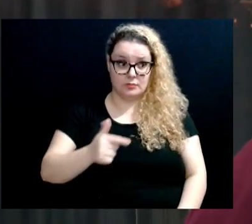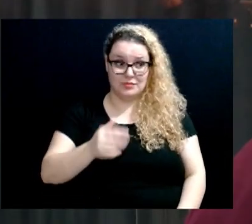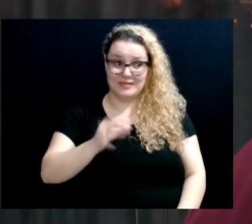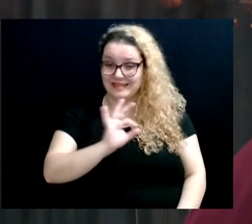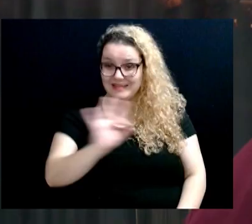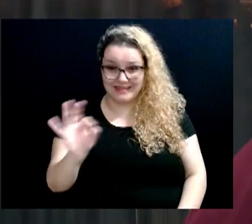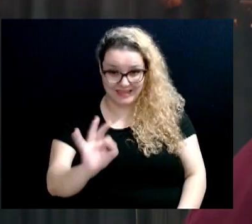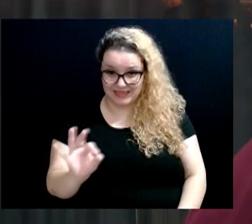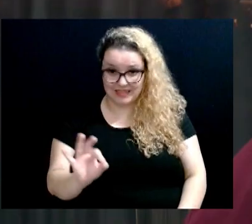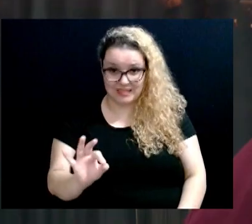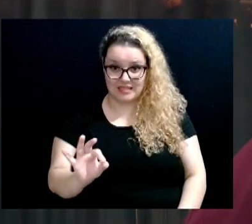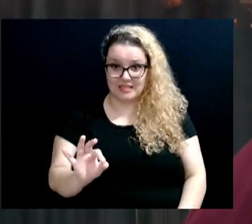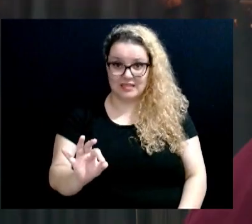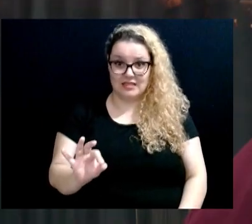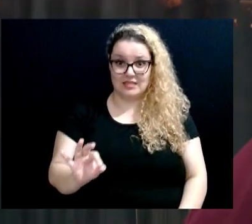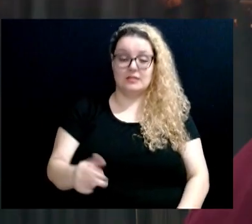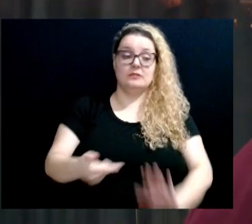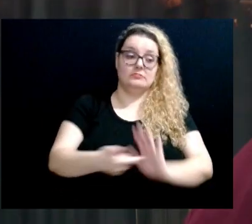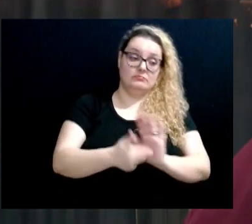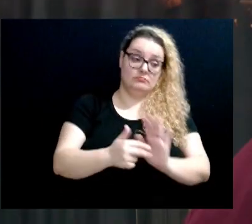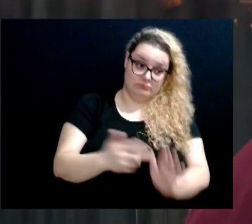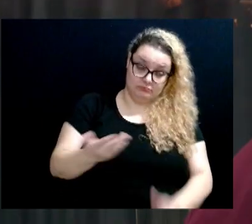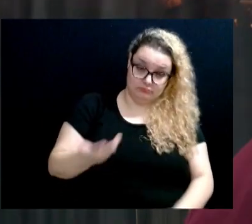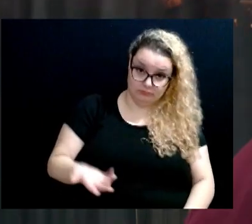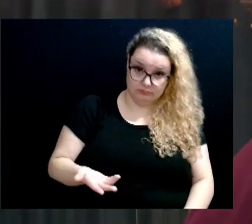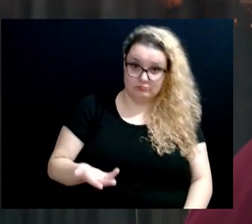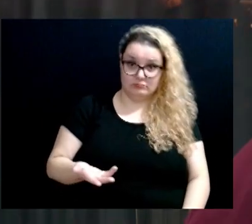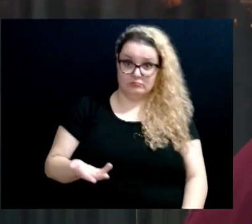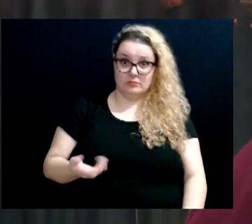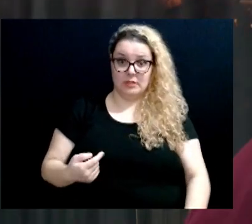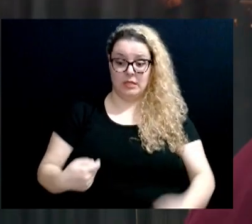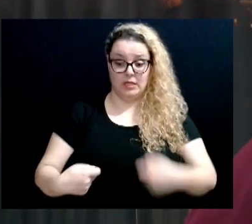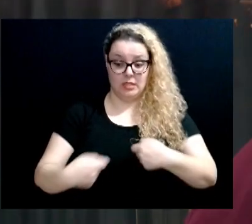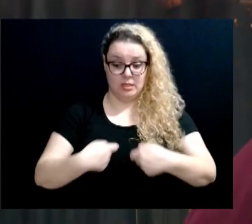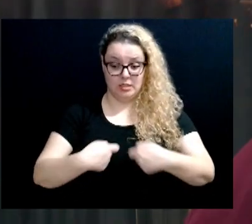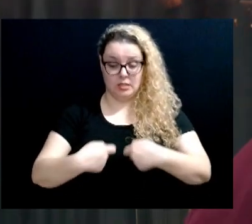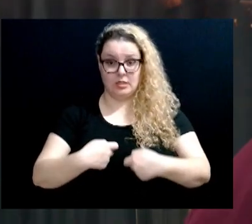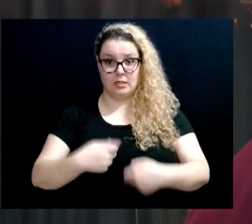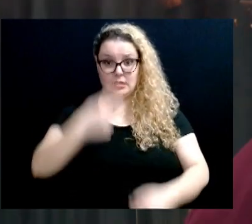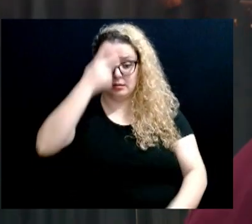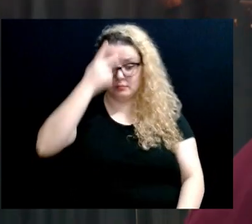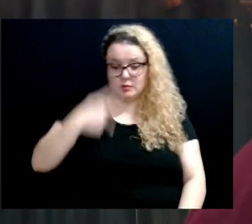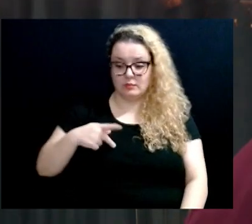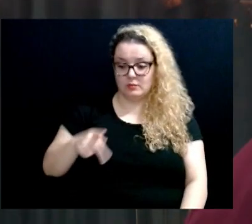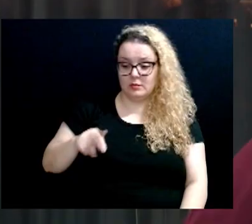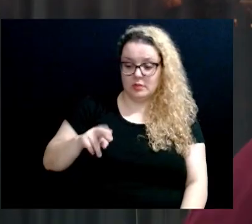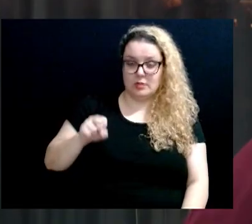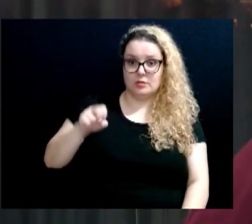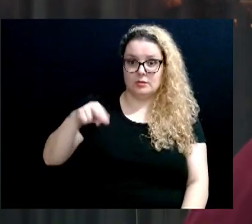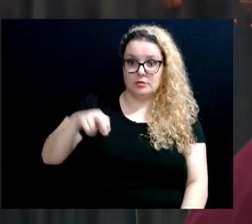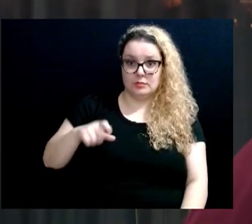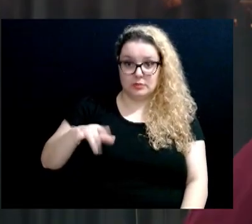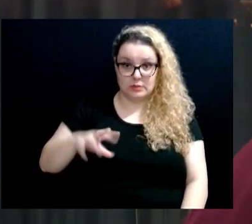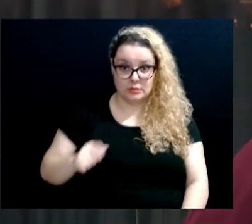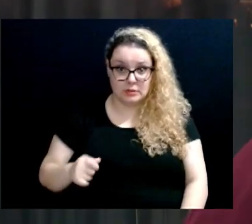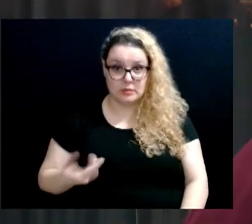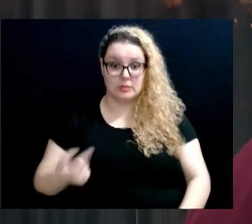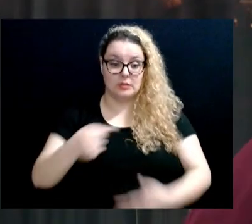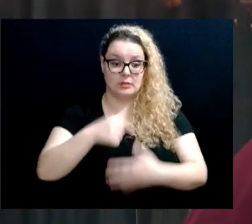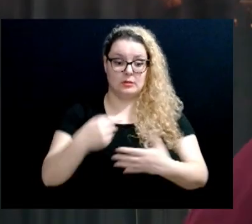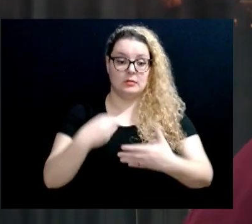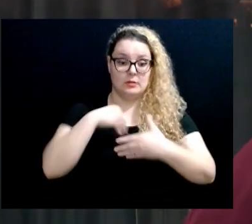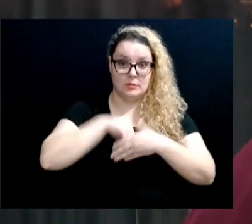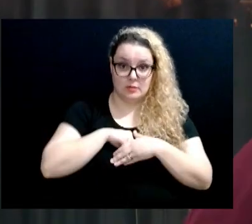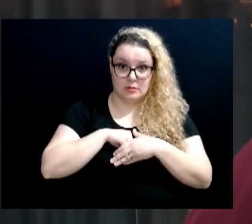Ela significa que ela está contendo a sua personalidade, os seus desejos, as suas questões internas, os seus medos, as